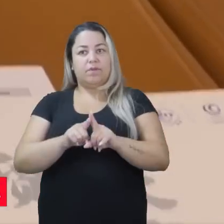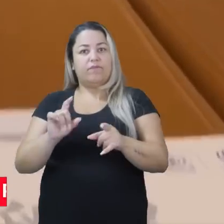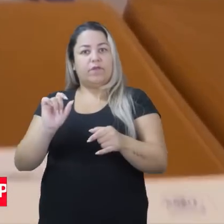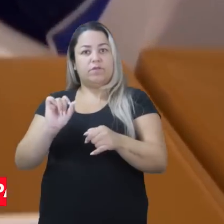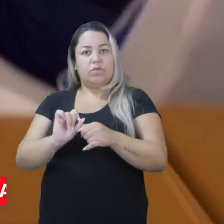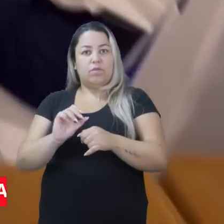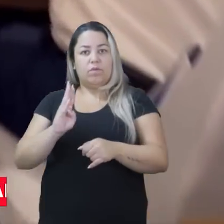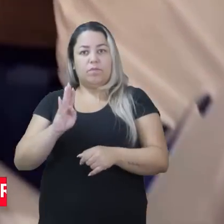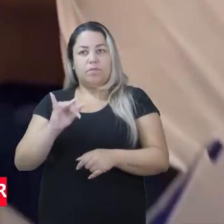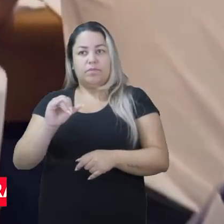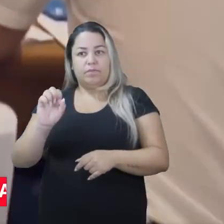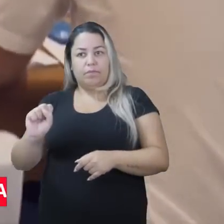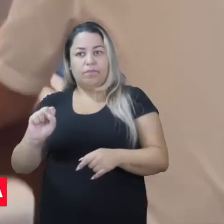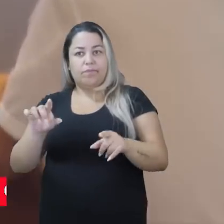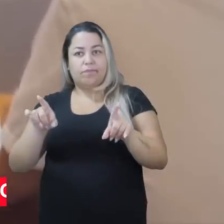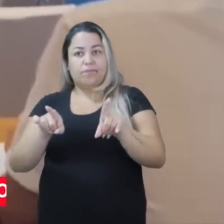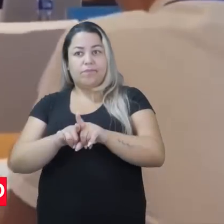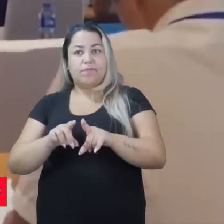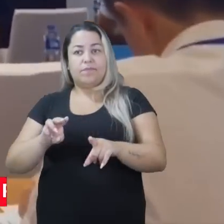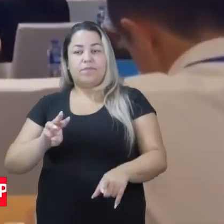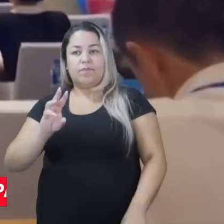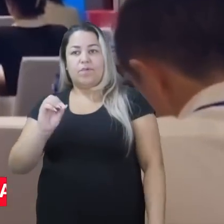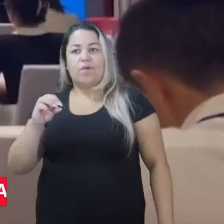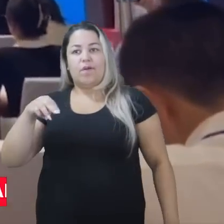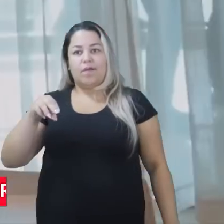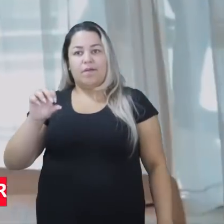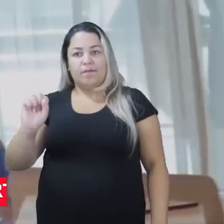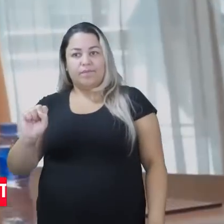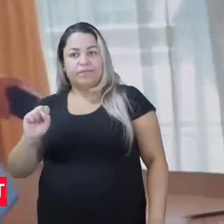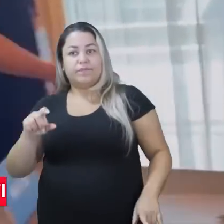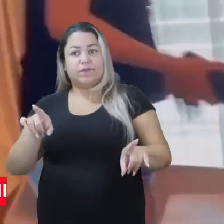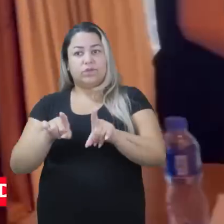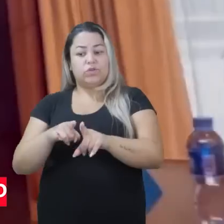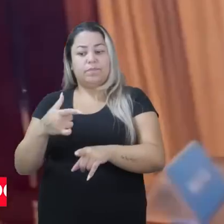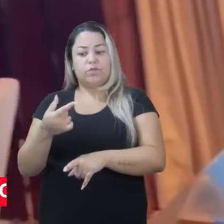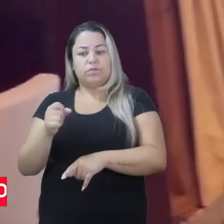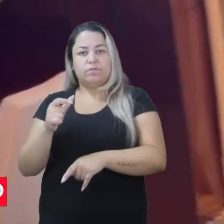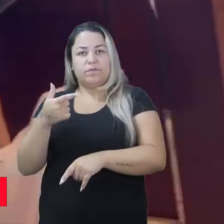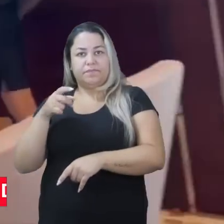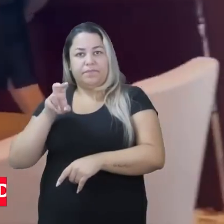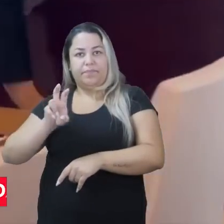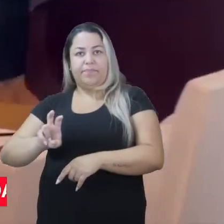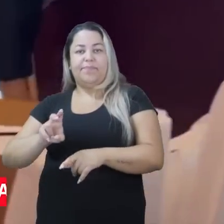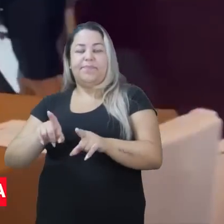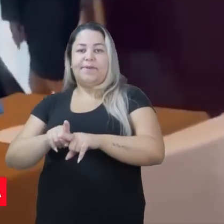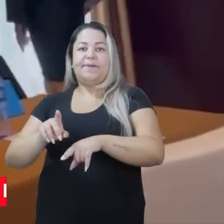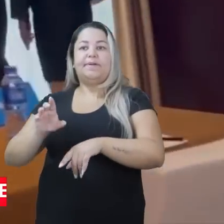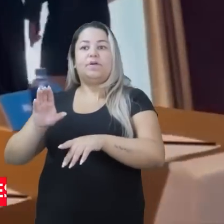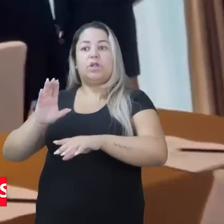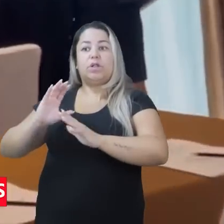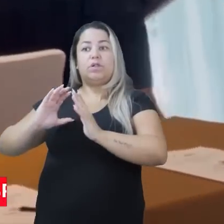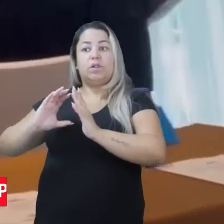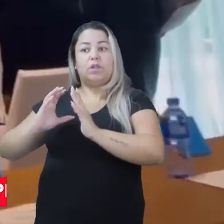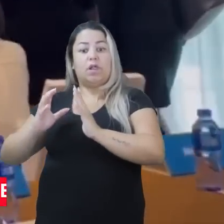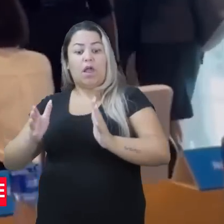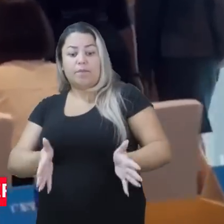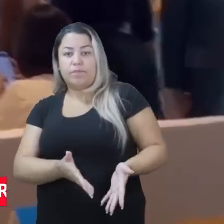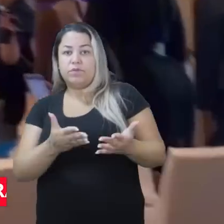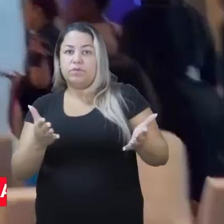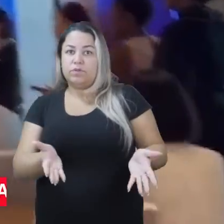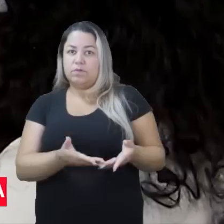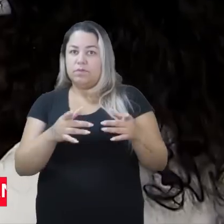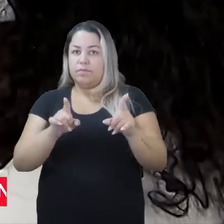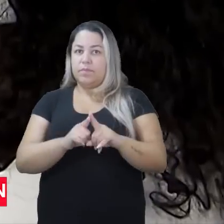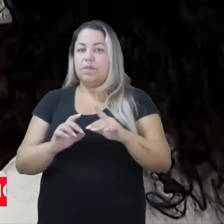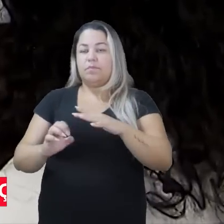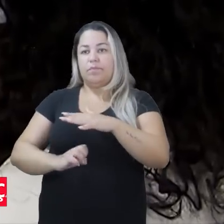o BRICS Women's Startups Contest 2025, um concurso dedicado a impulsionar o